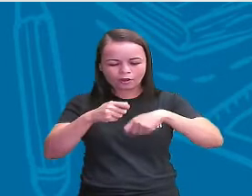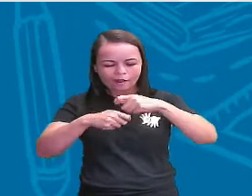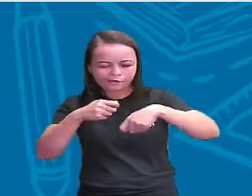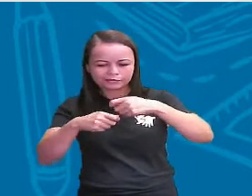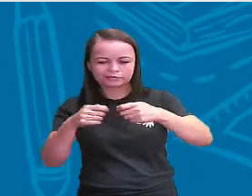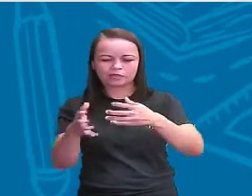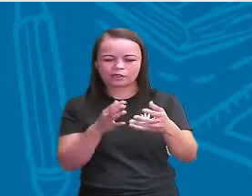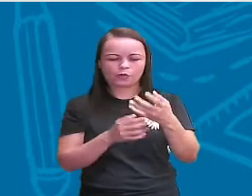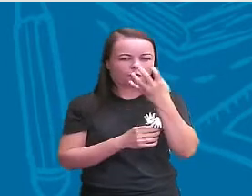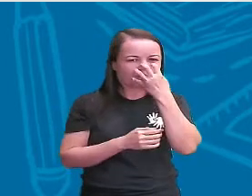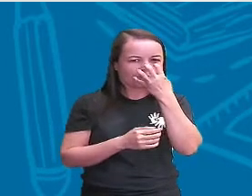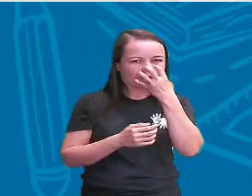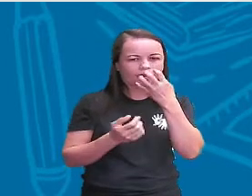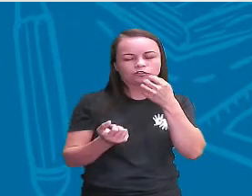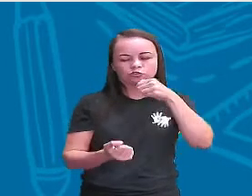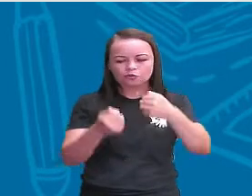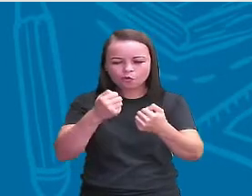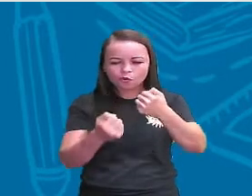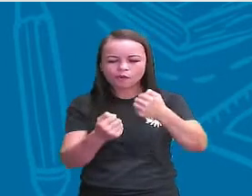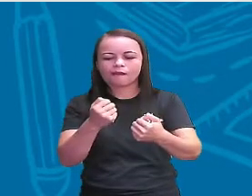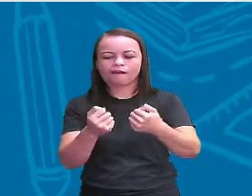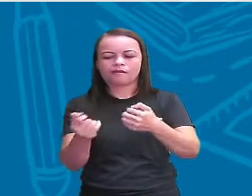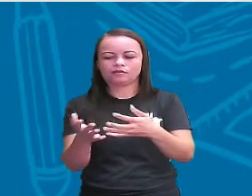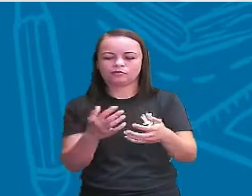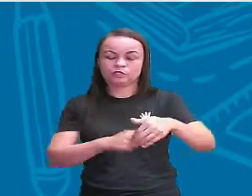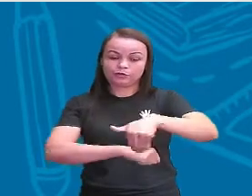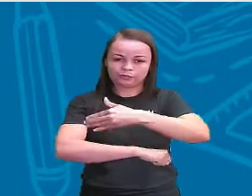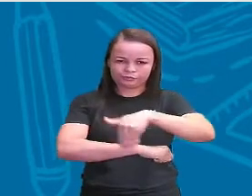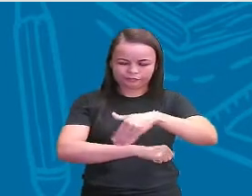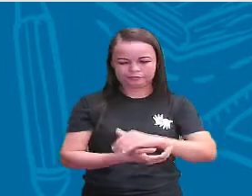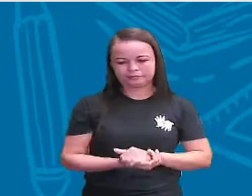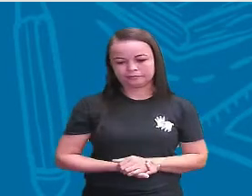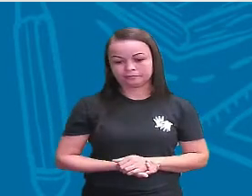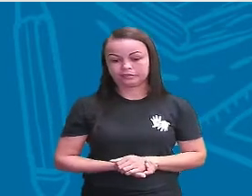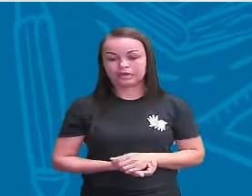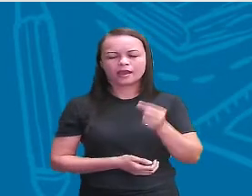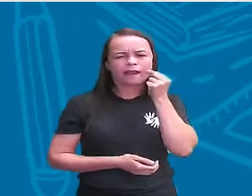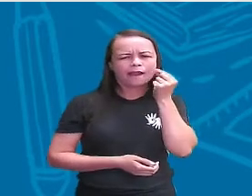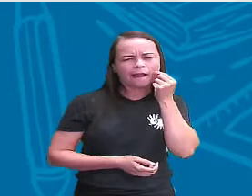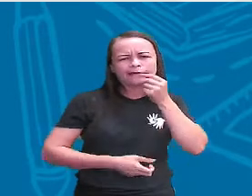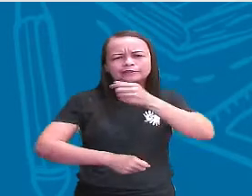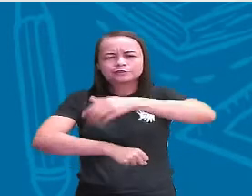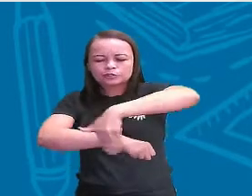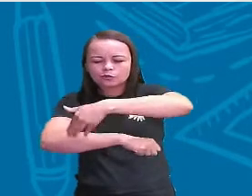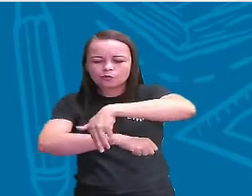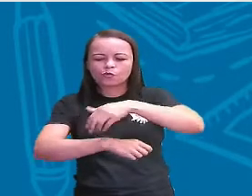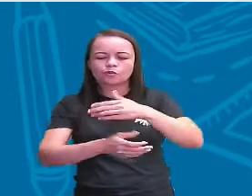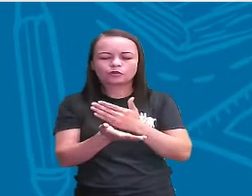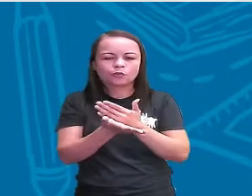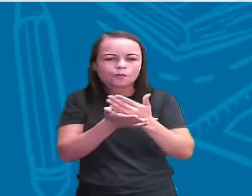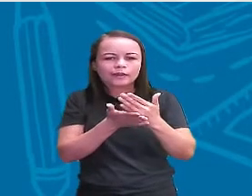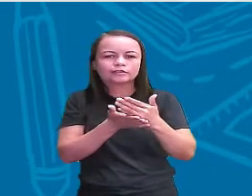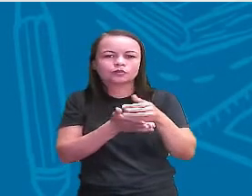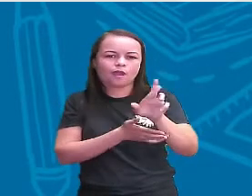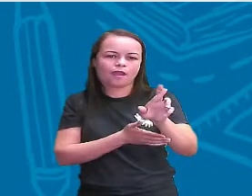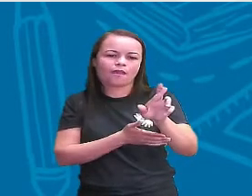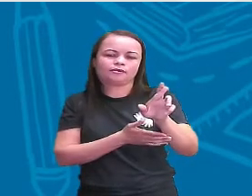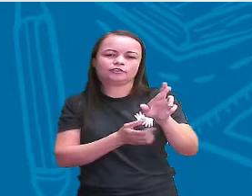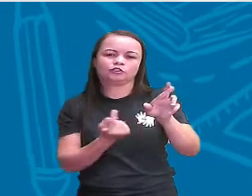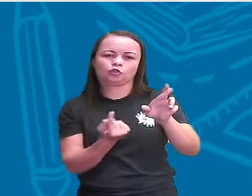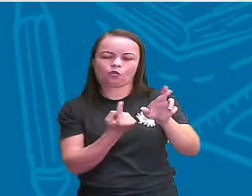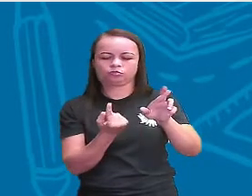carrinho, cachorro e rua. Na palavra rato e na palavra rua, nós temos R inicial. Veja que o som